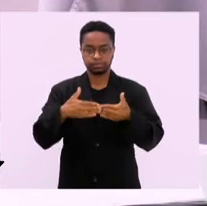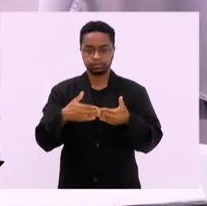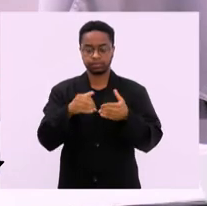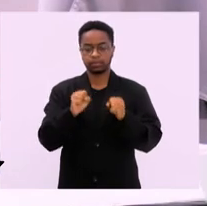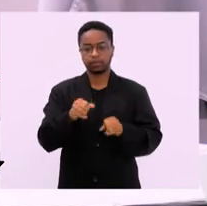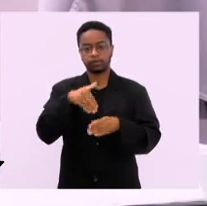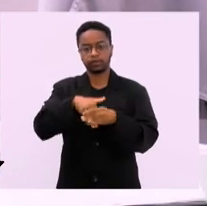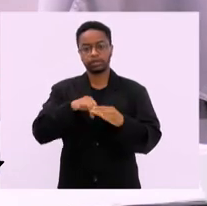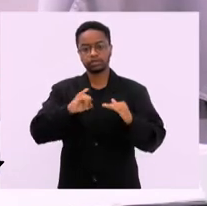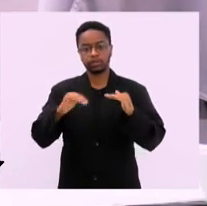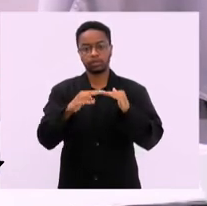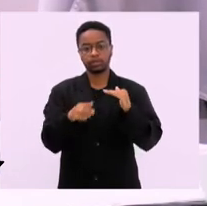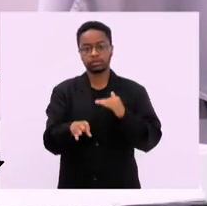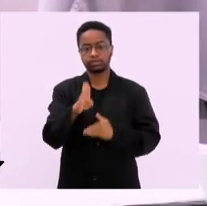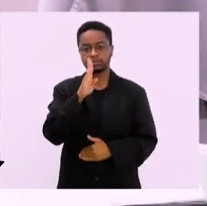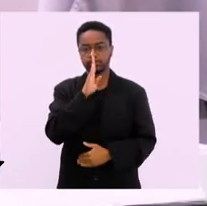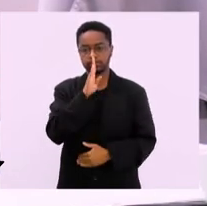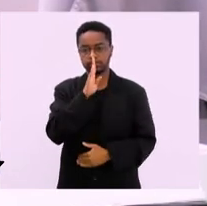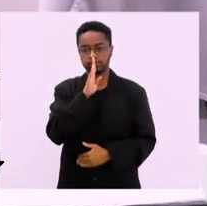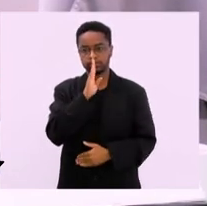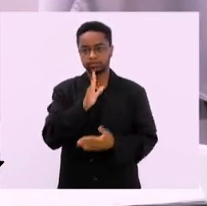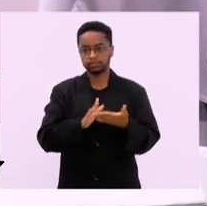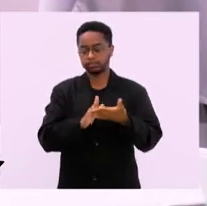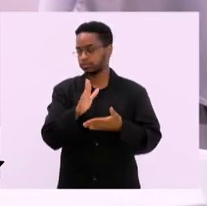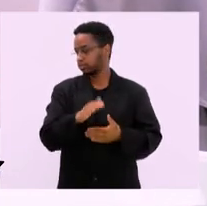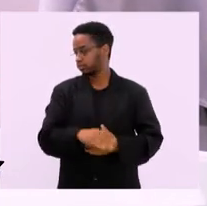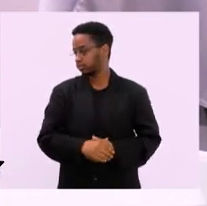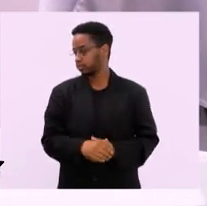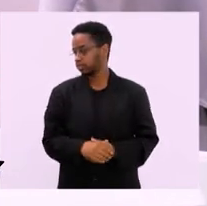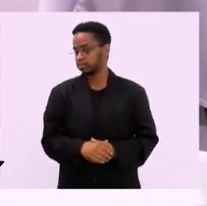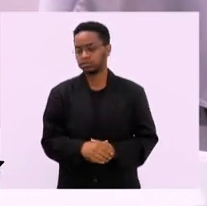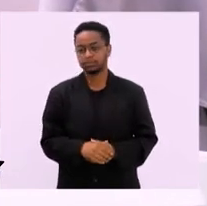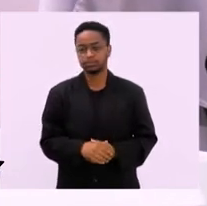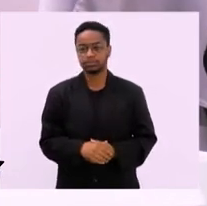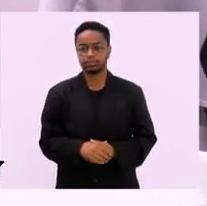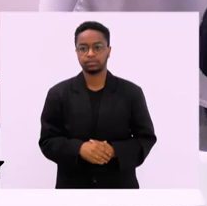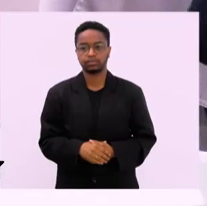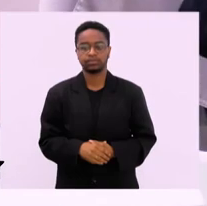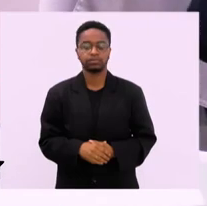discussão, em votação, os senhores que aprovam, permaneçam como estão, aprovado.